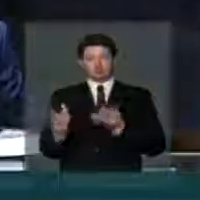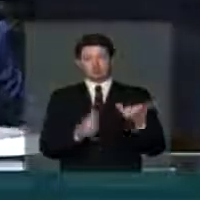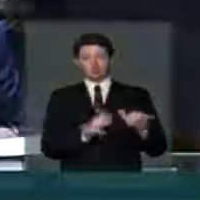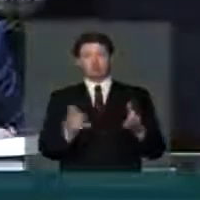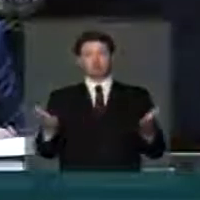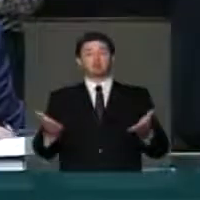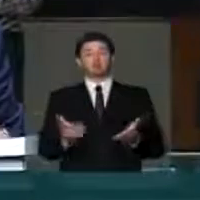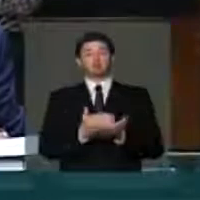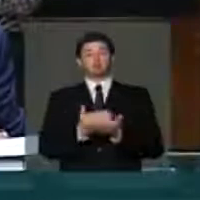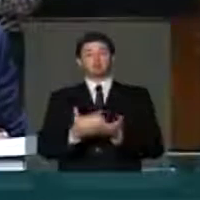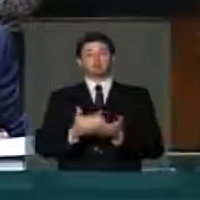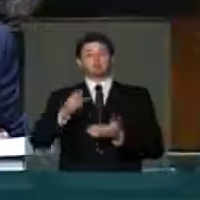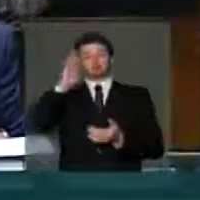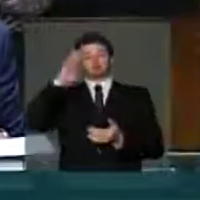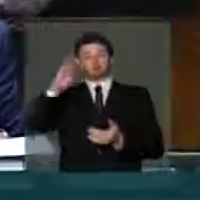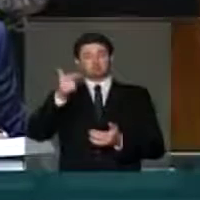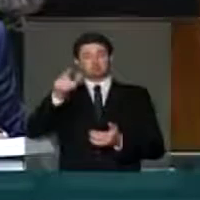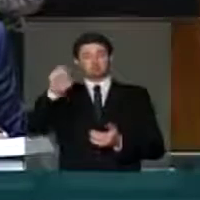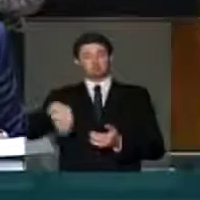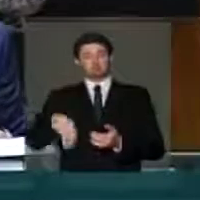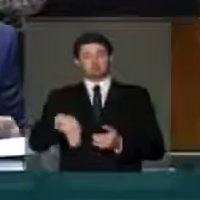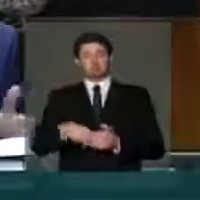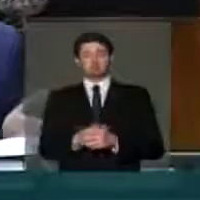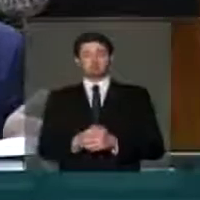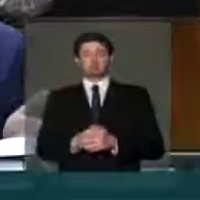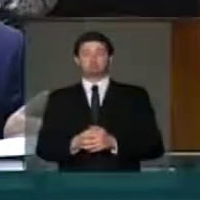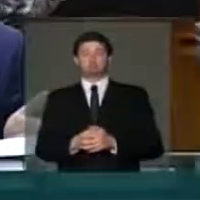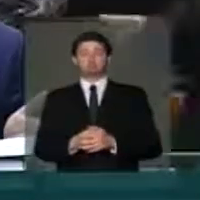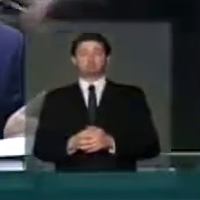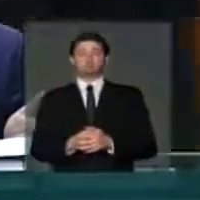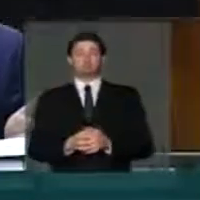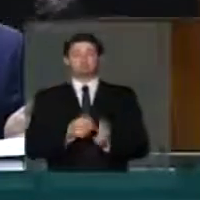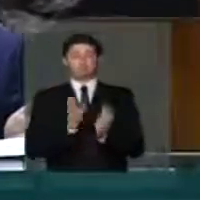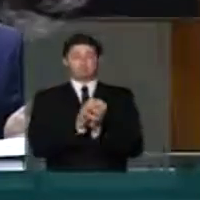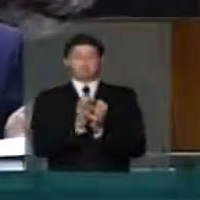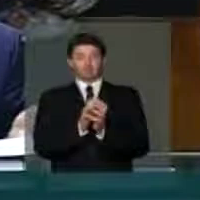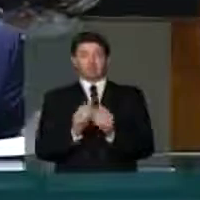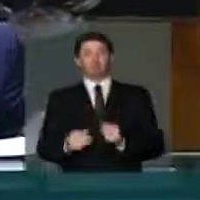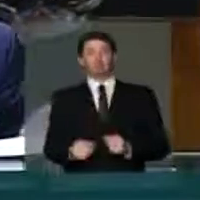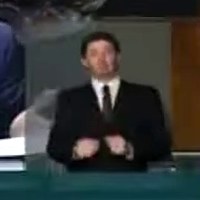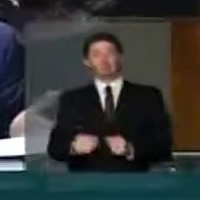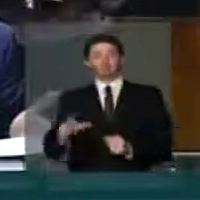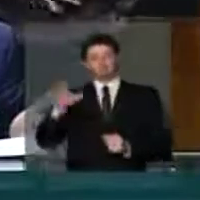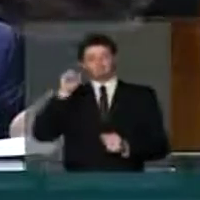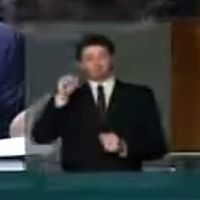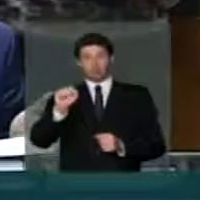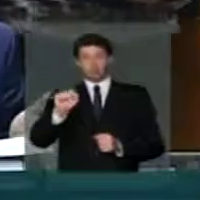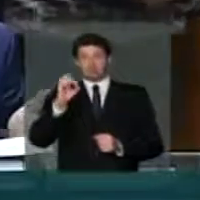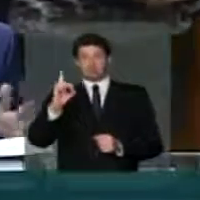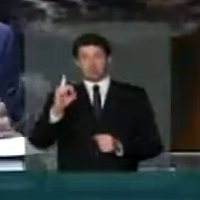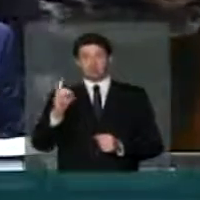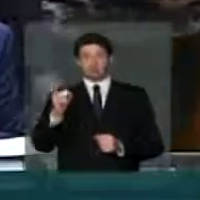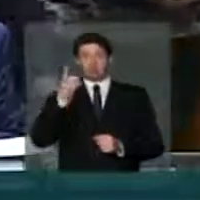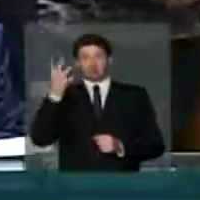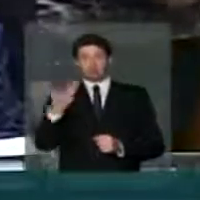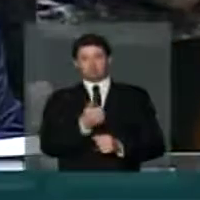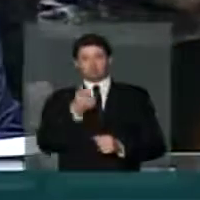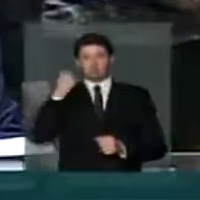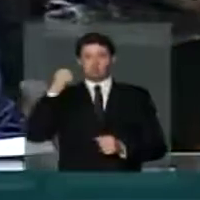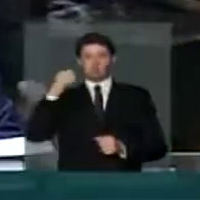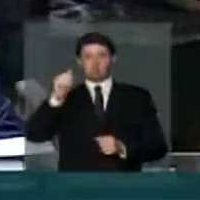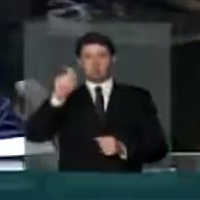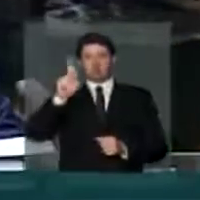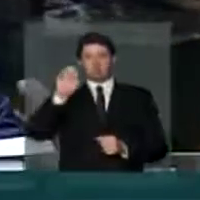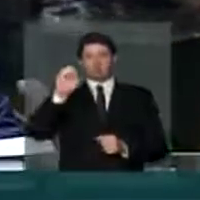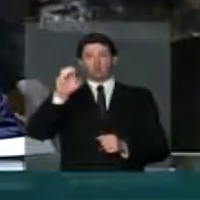Nesse momento, então, passamos ao grande expediente e vamos ao Pernambuco. Ouvir pela Solidariedade o nobre deputado